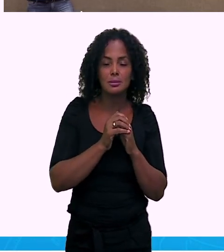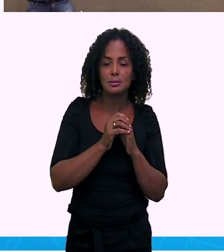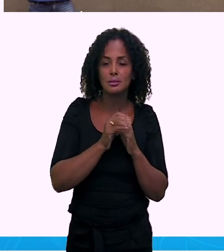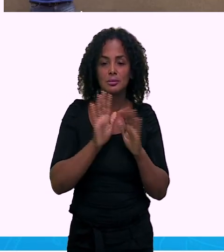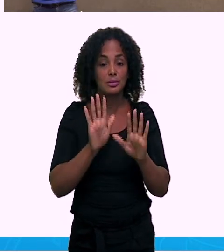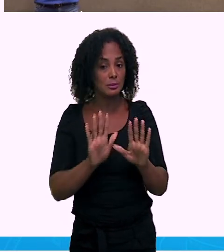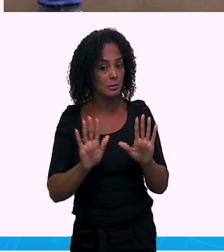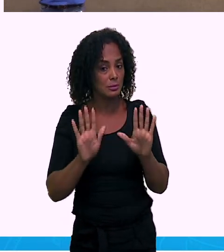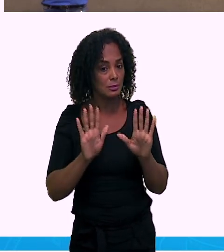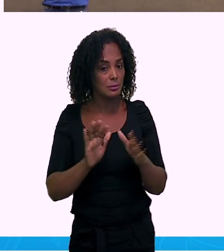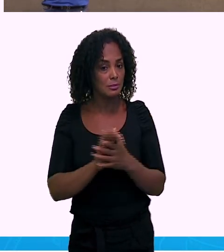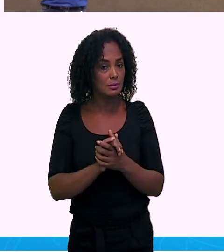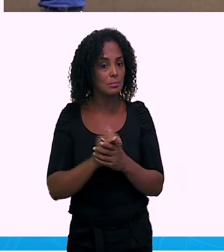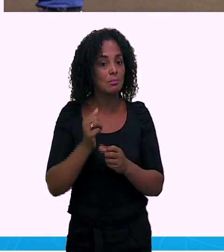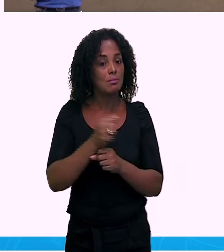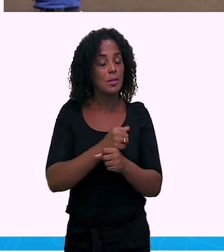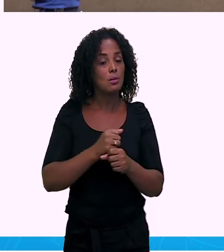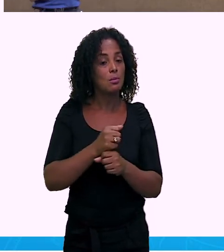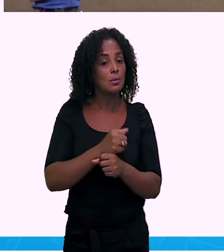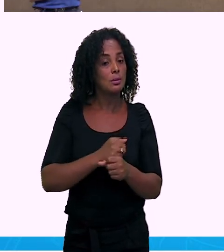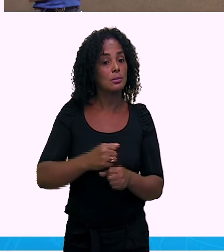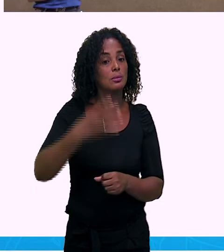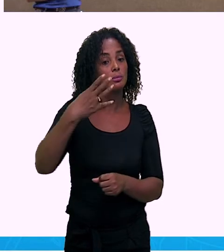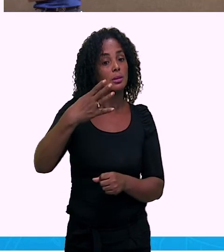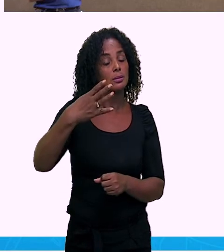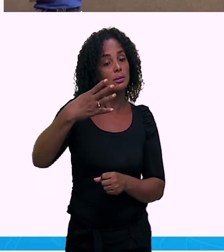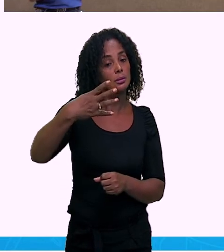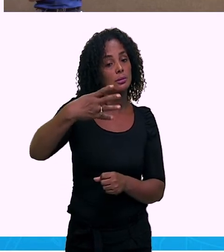conseguir. O ano